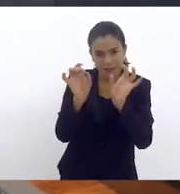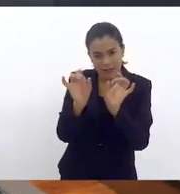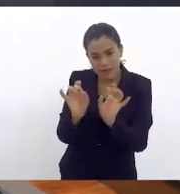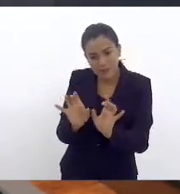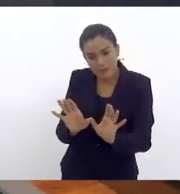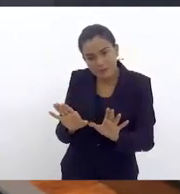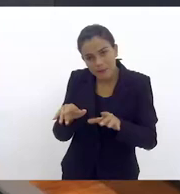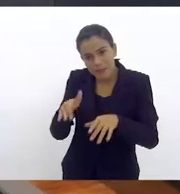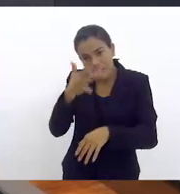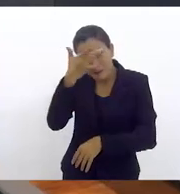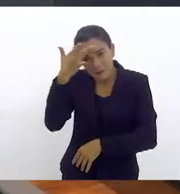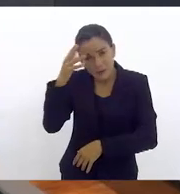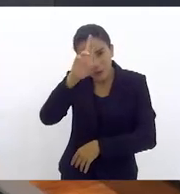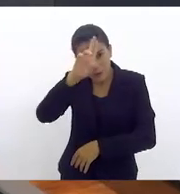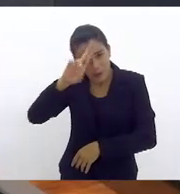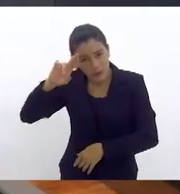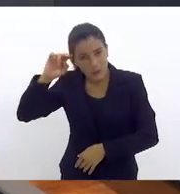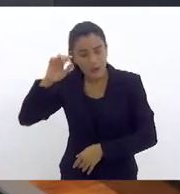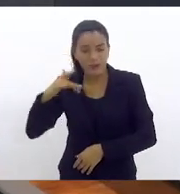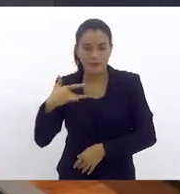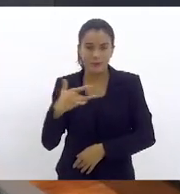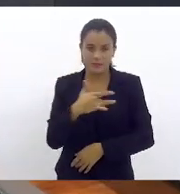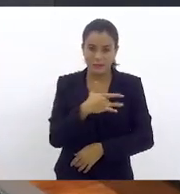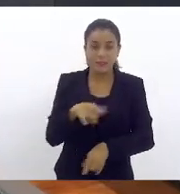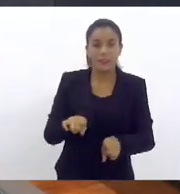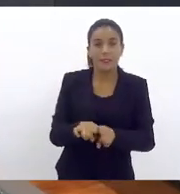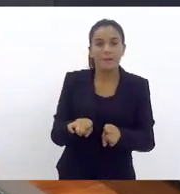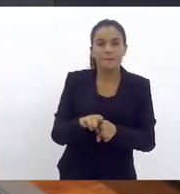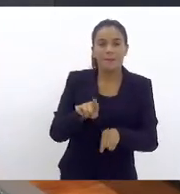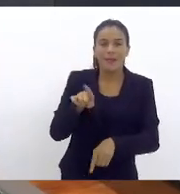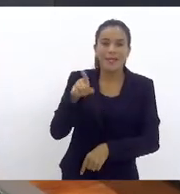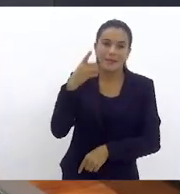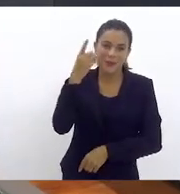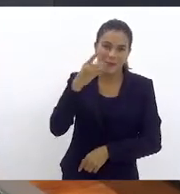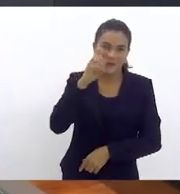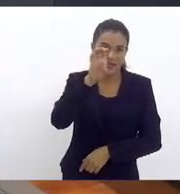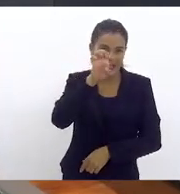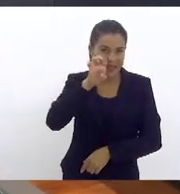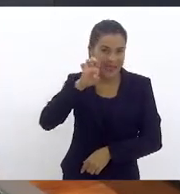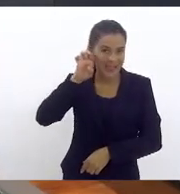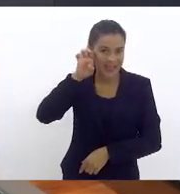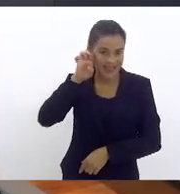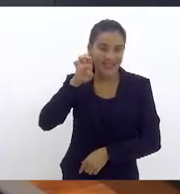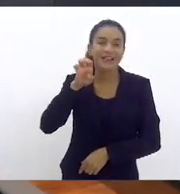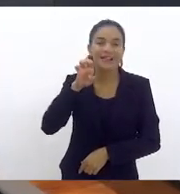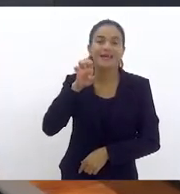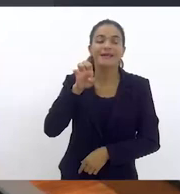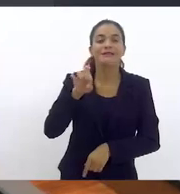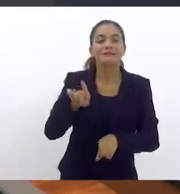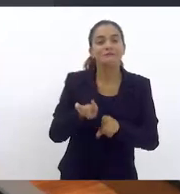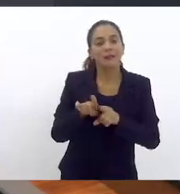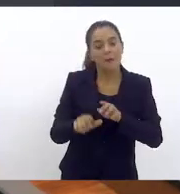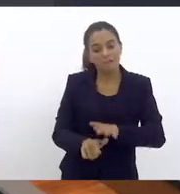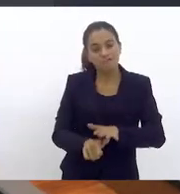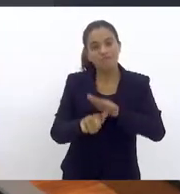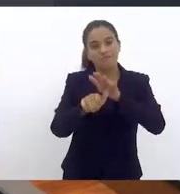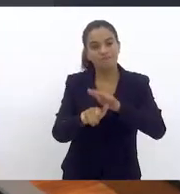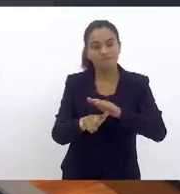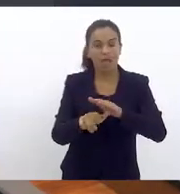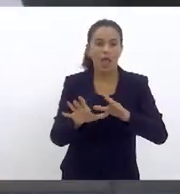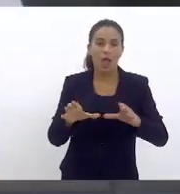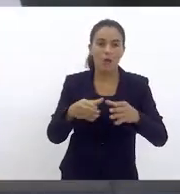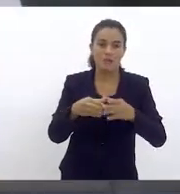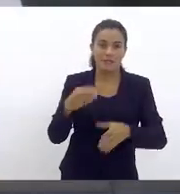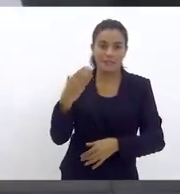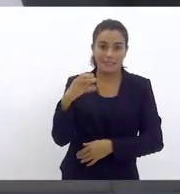o usuário da Saúde deputada élika takimoto que Preside a comissão de ciência e tecnologia